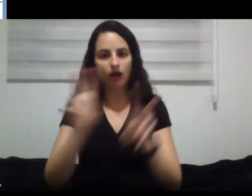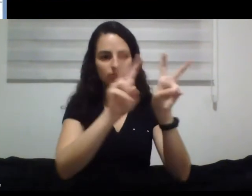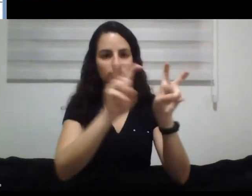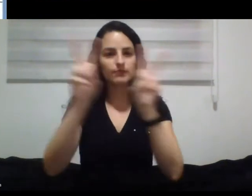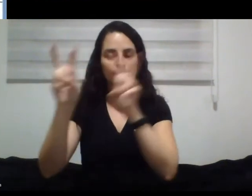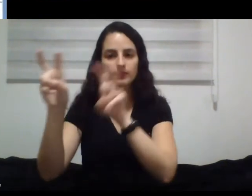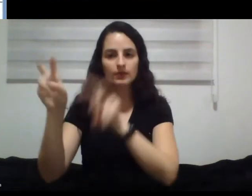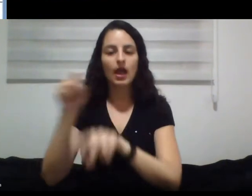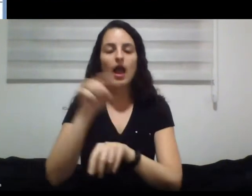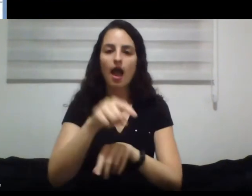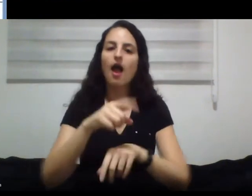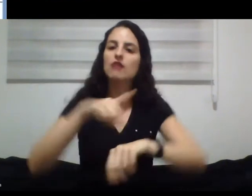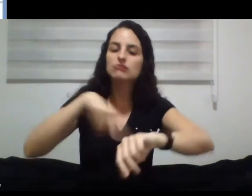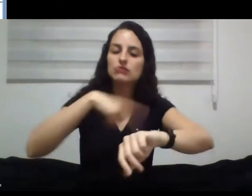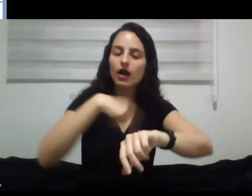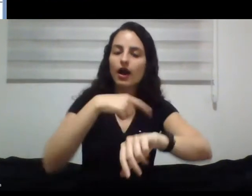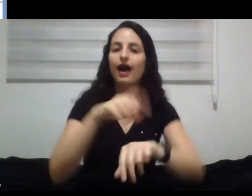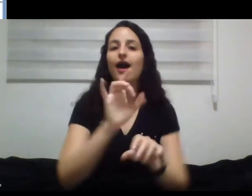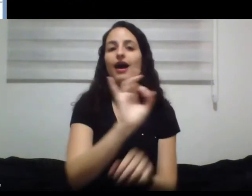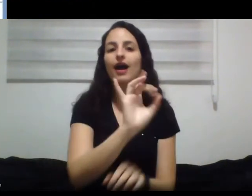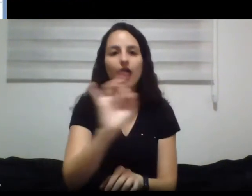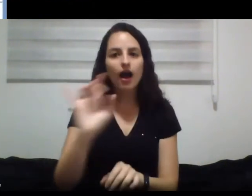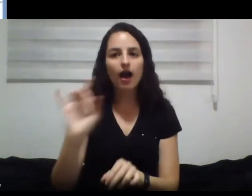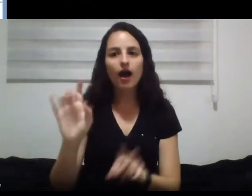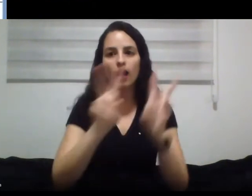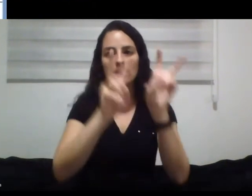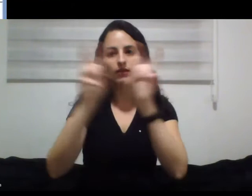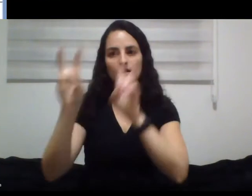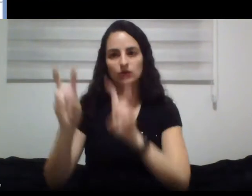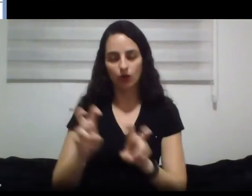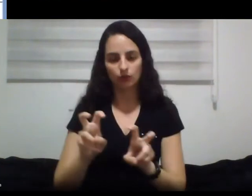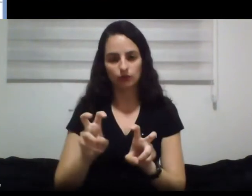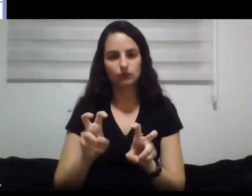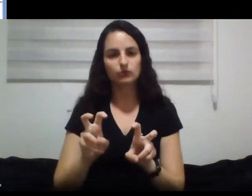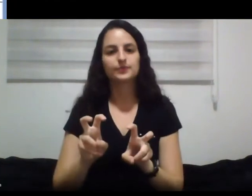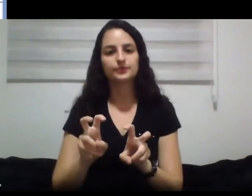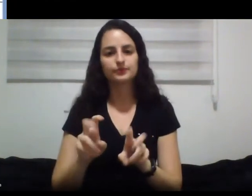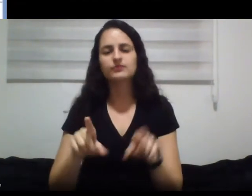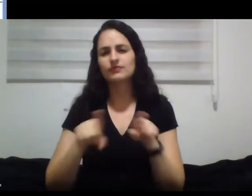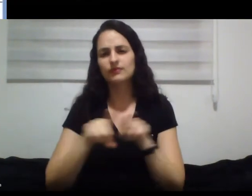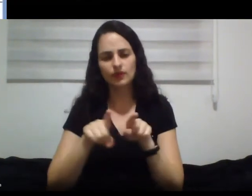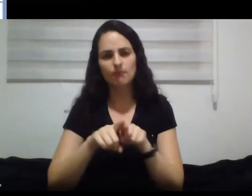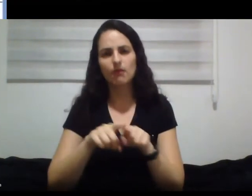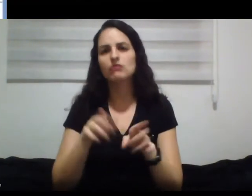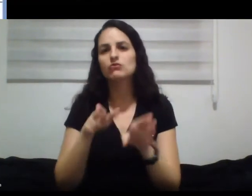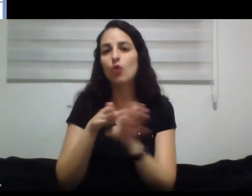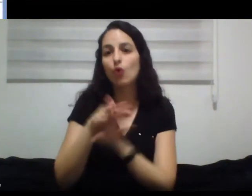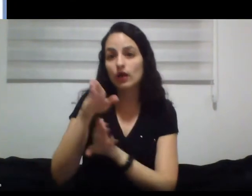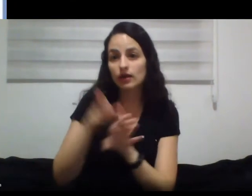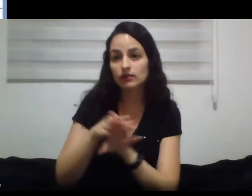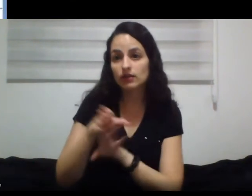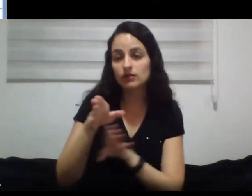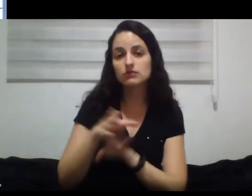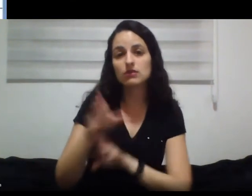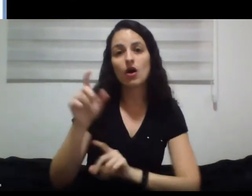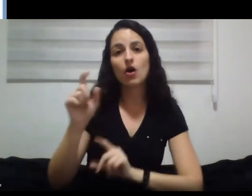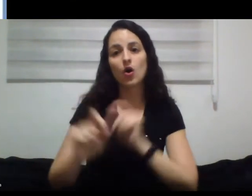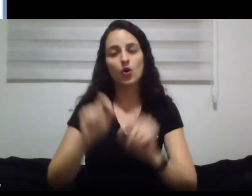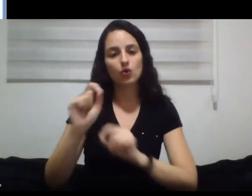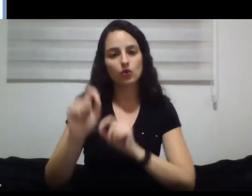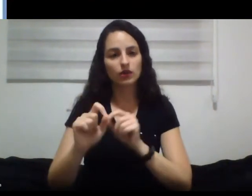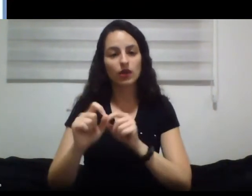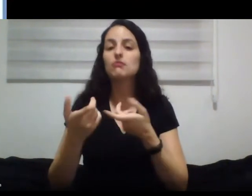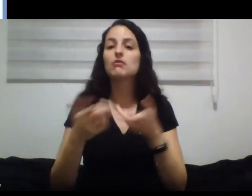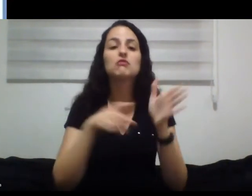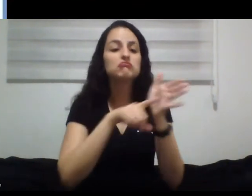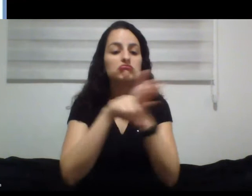Os objetivos específicos, né, o que se espera que o aluno desenvolva. Você pode repetir só a aba que está no